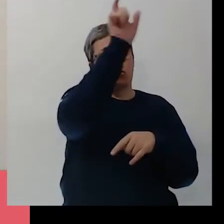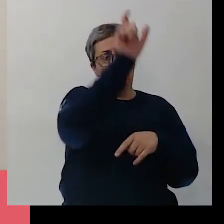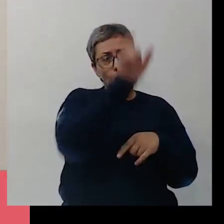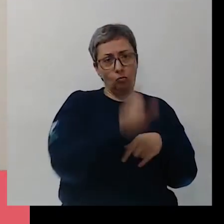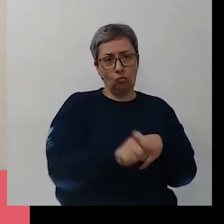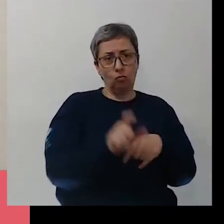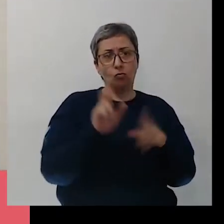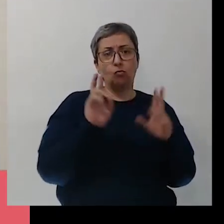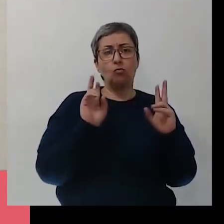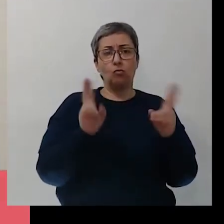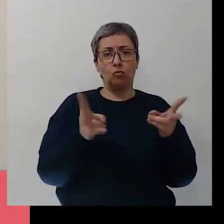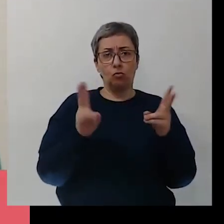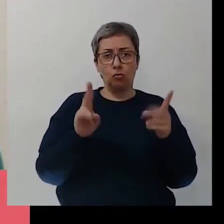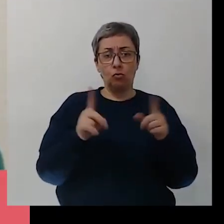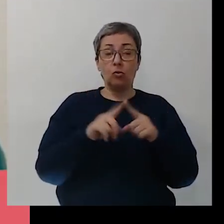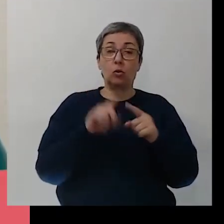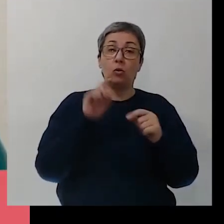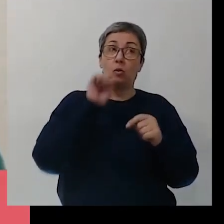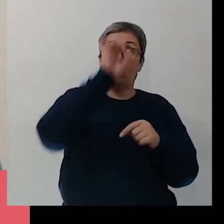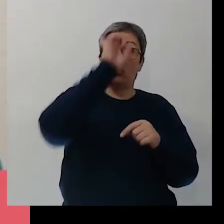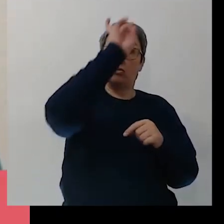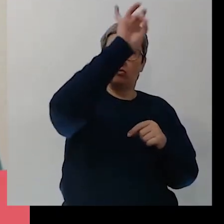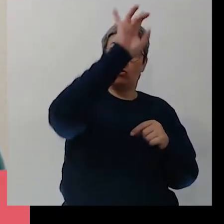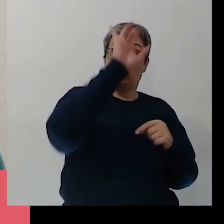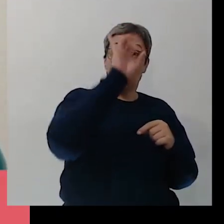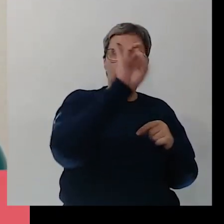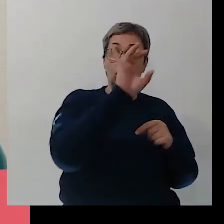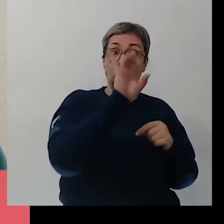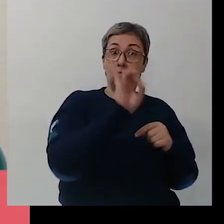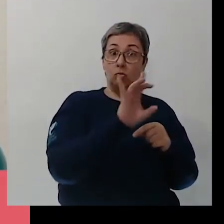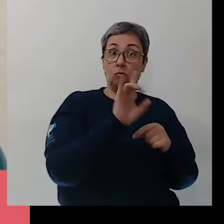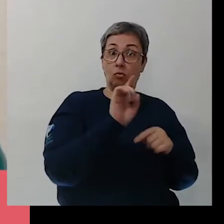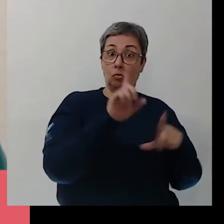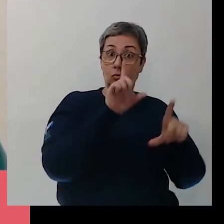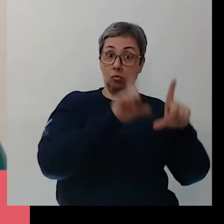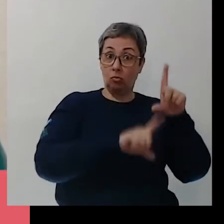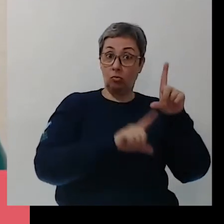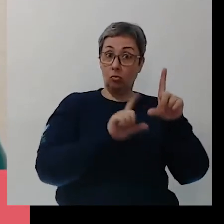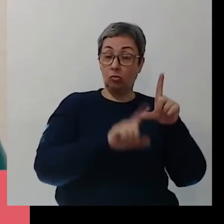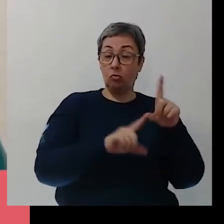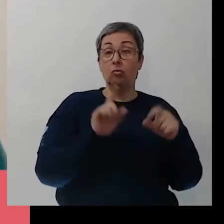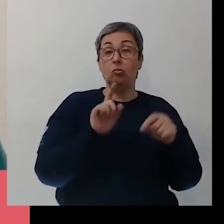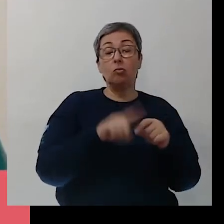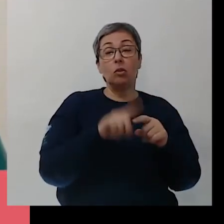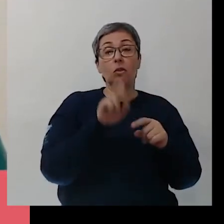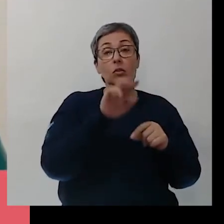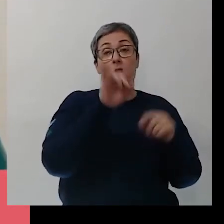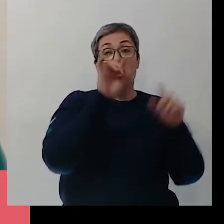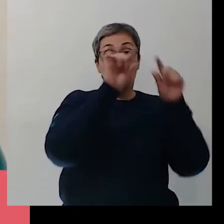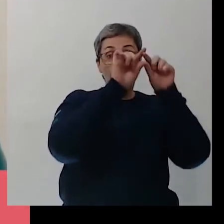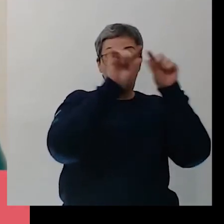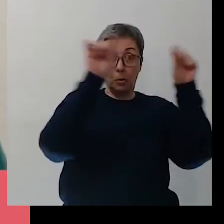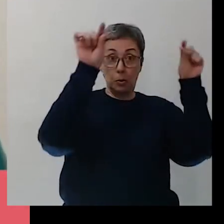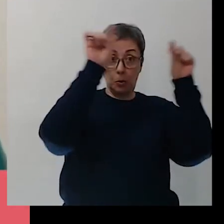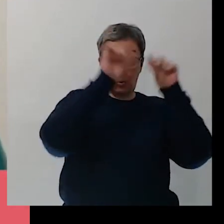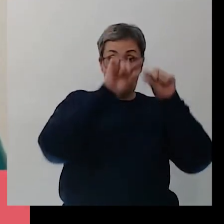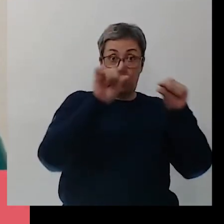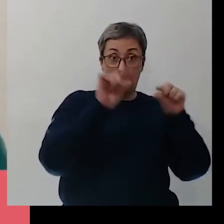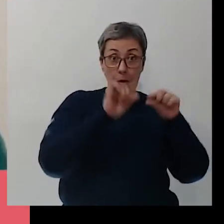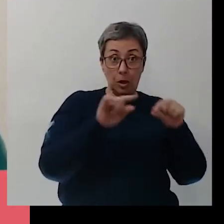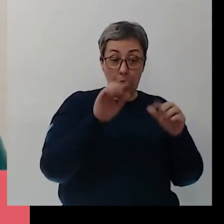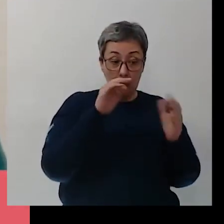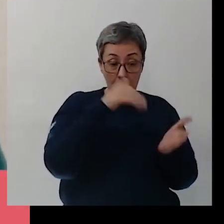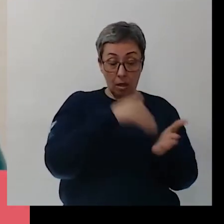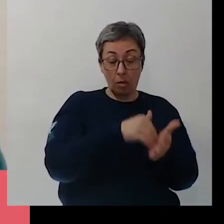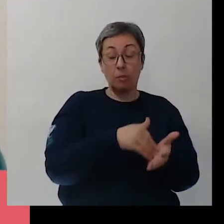posição vertical. E de cada uma das letras dessa palavra, começando-se da primeira